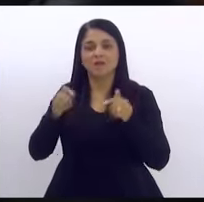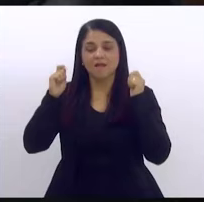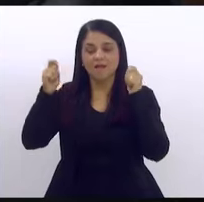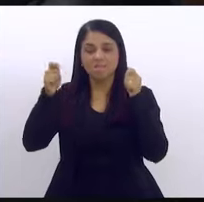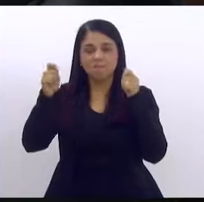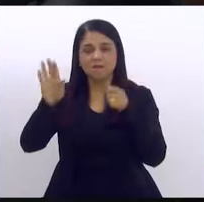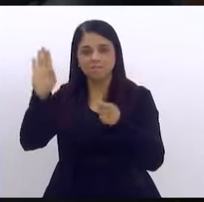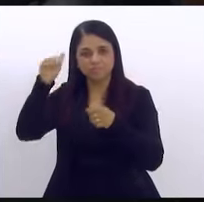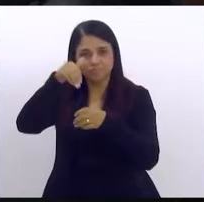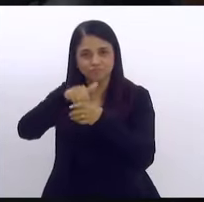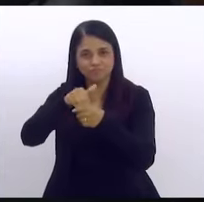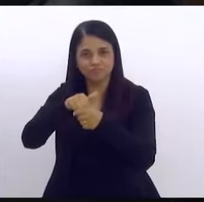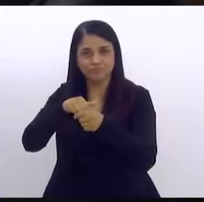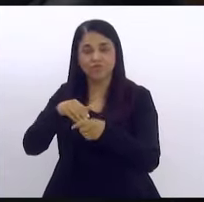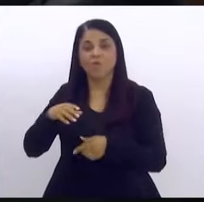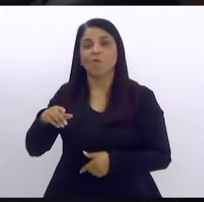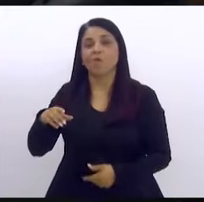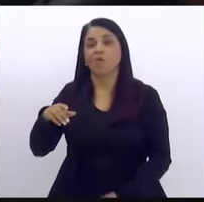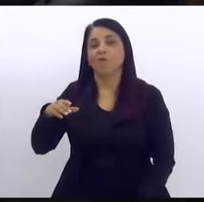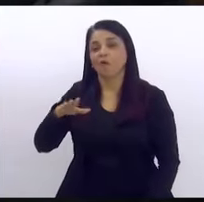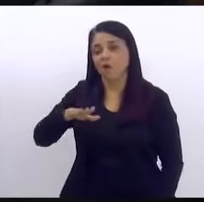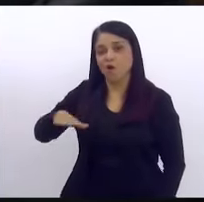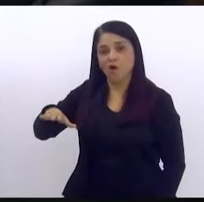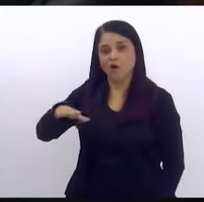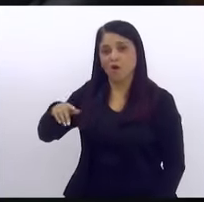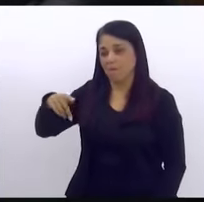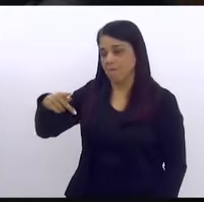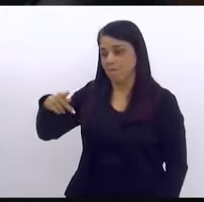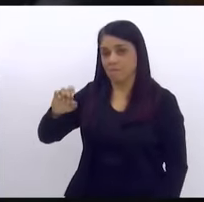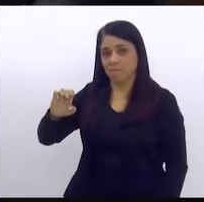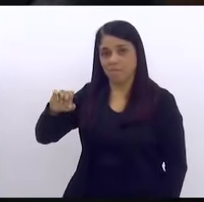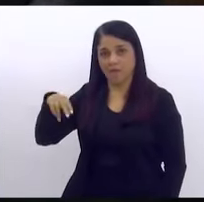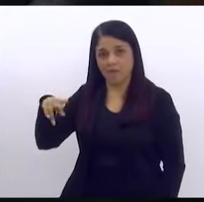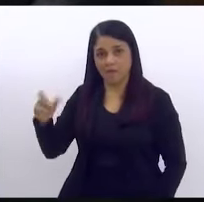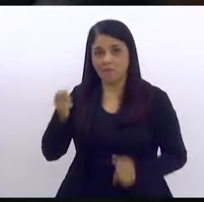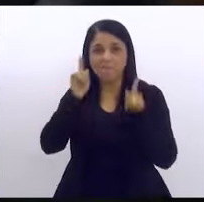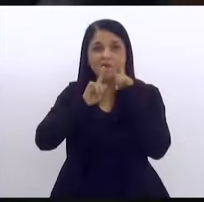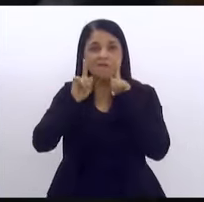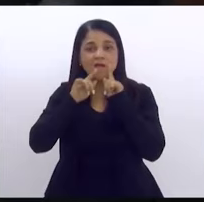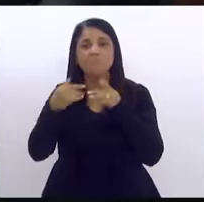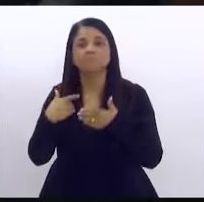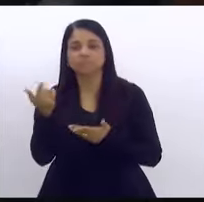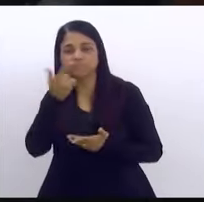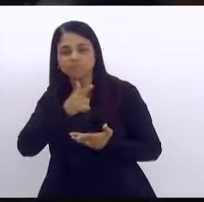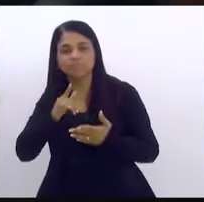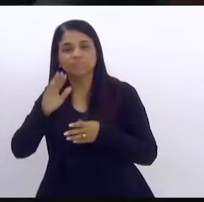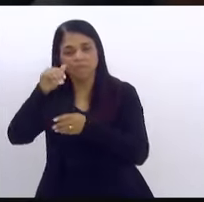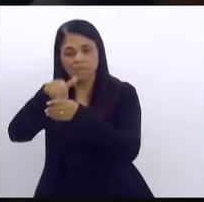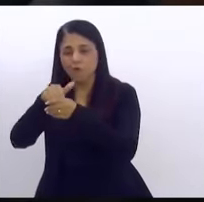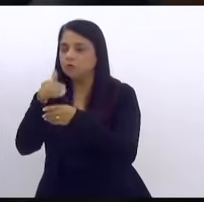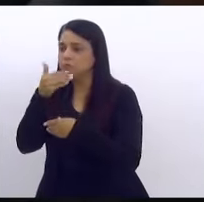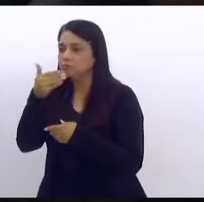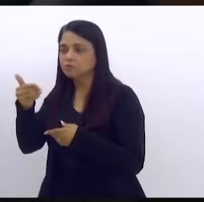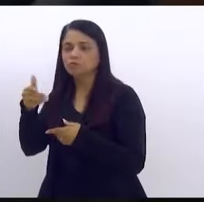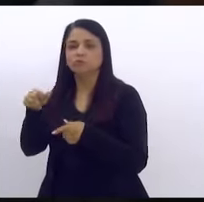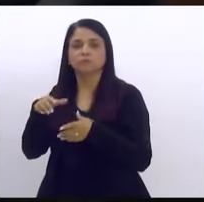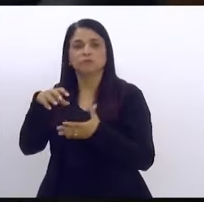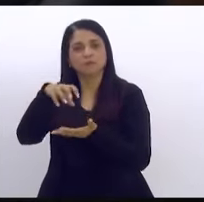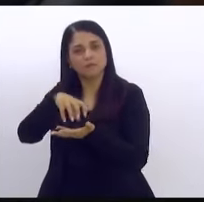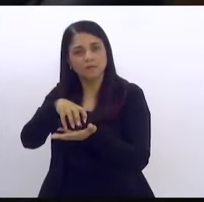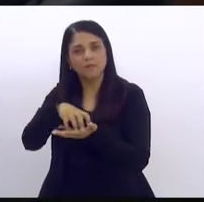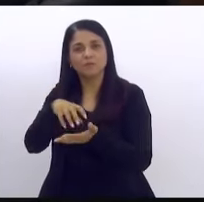Penha, onde nenhum caveirão chega, Rodrigo Amorim. E ele caminhou, pediu voto e teve uma votação expressiva no coração do Comando